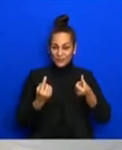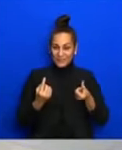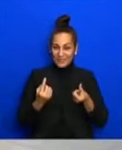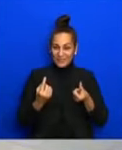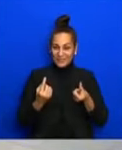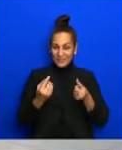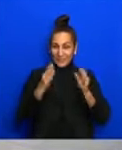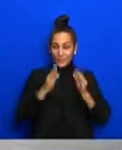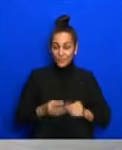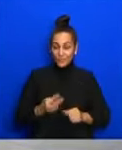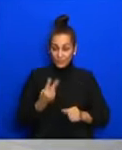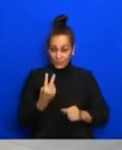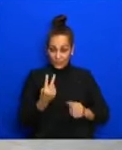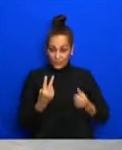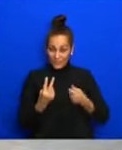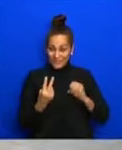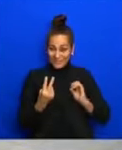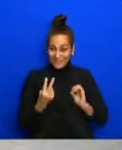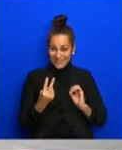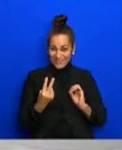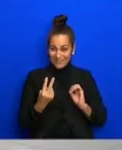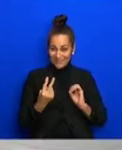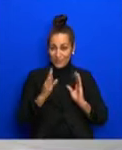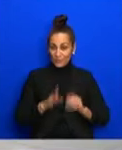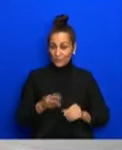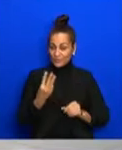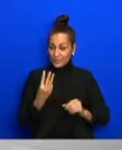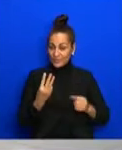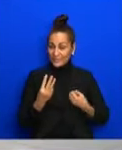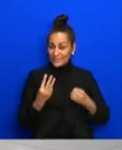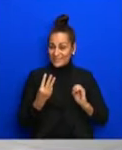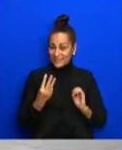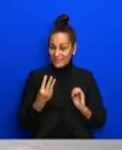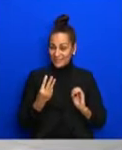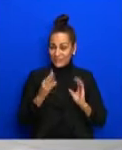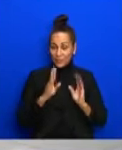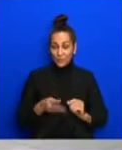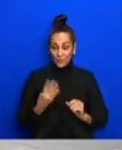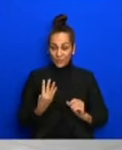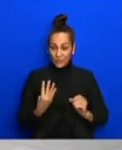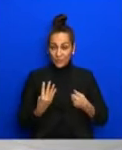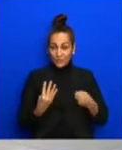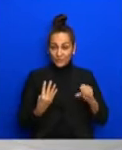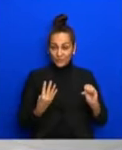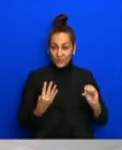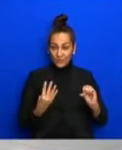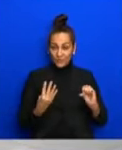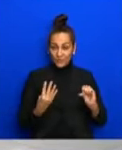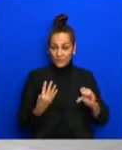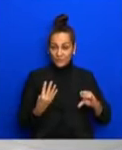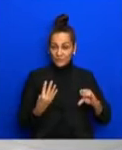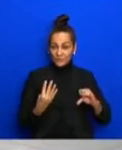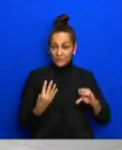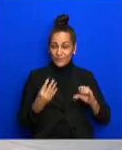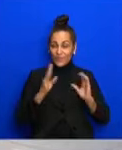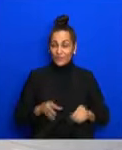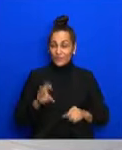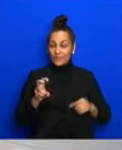6. Coluna 2, 0. Coluna 3, 0. Coluna 4, 9. Coluna